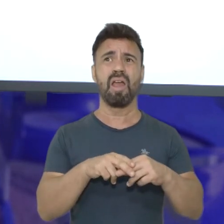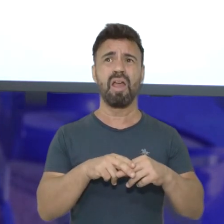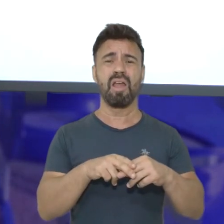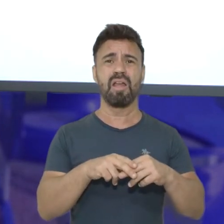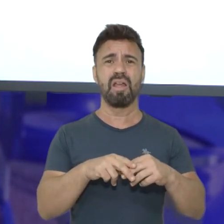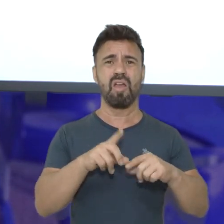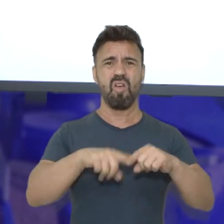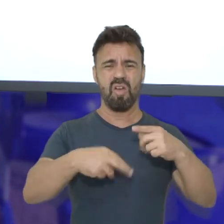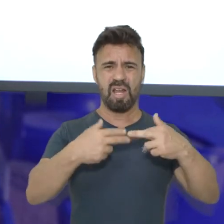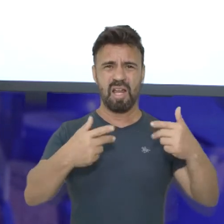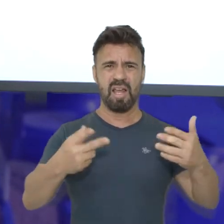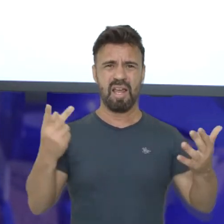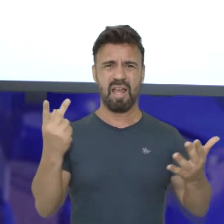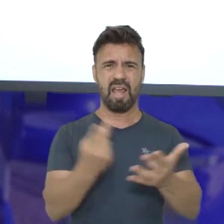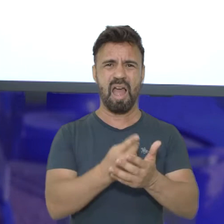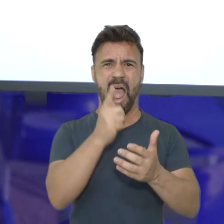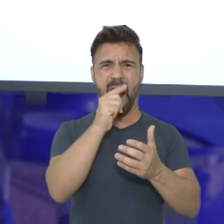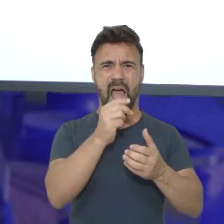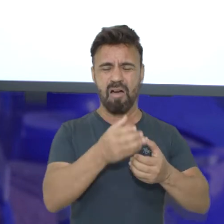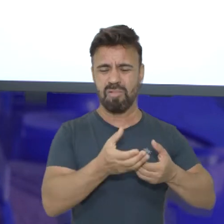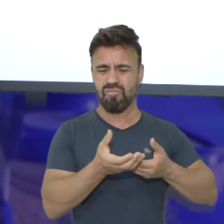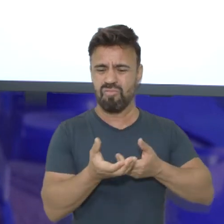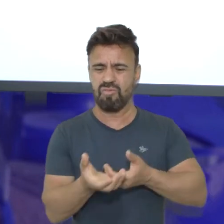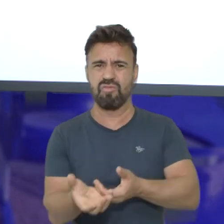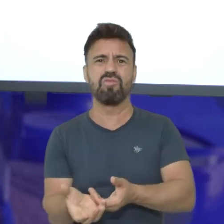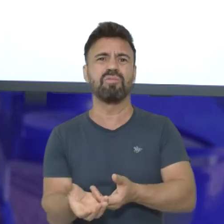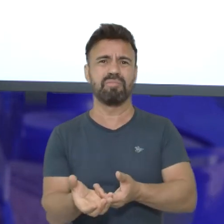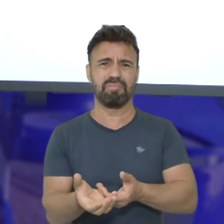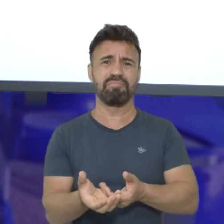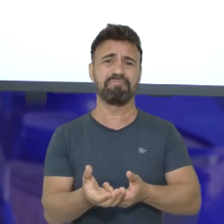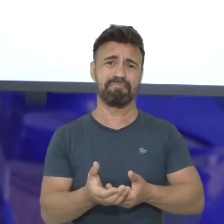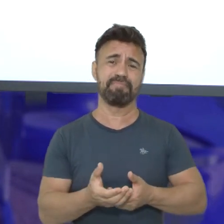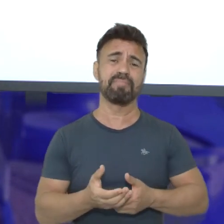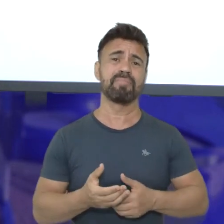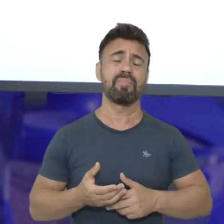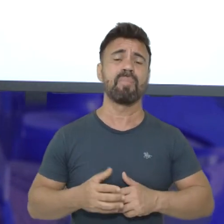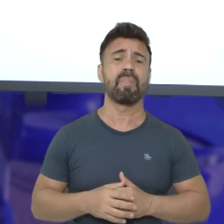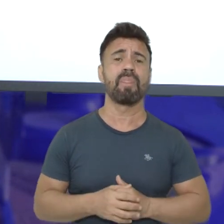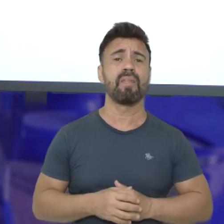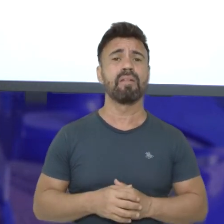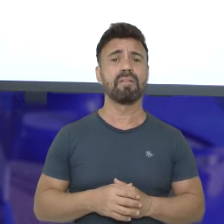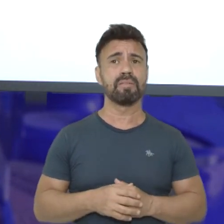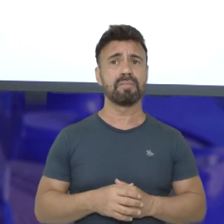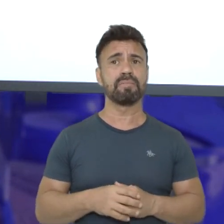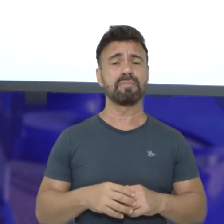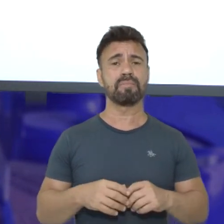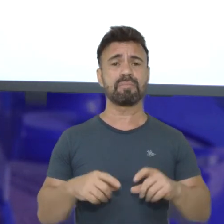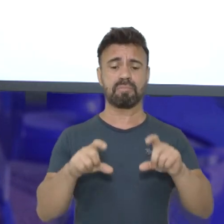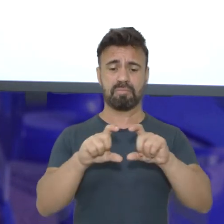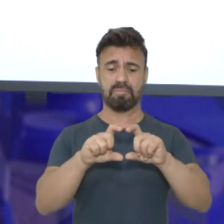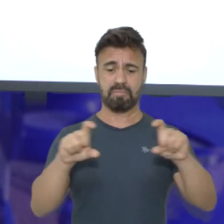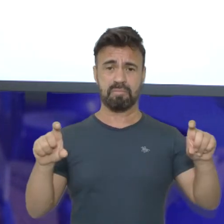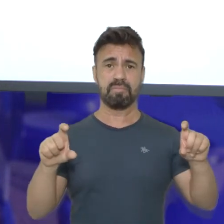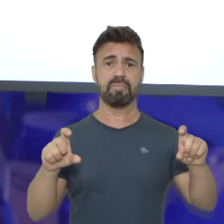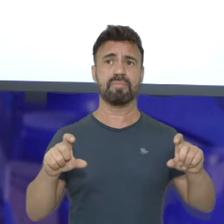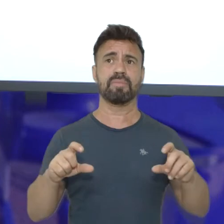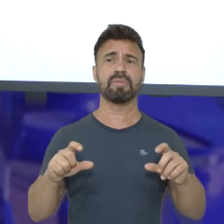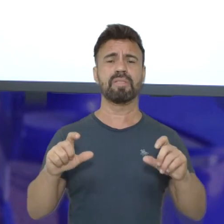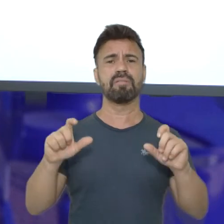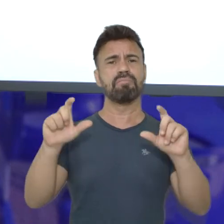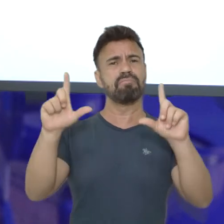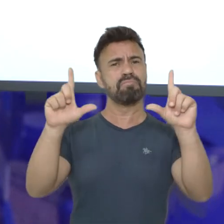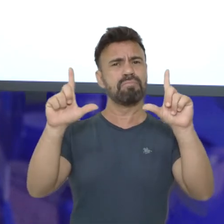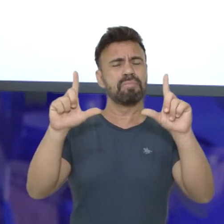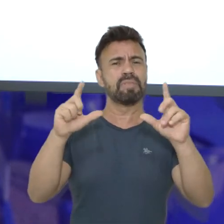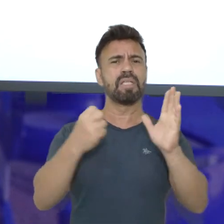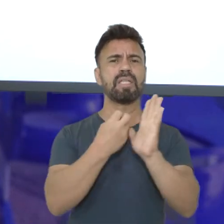de material radioativo na água. E aí, com base nos textos e nessa charge aqui, a gente